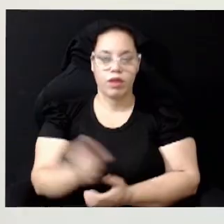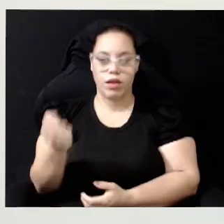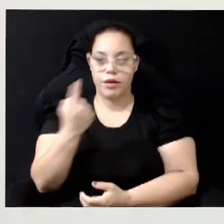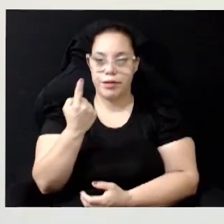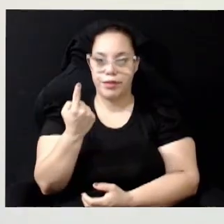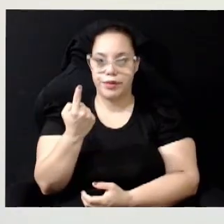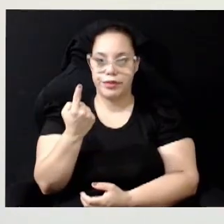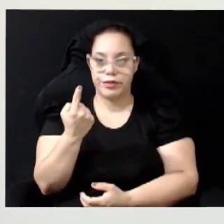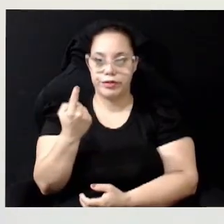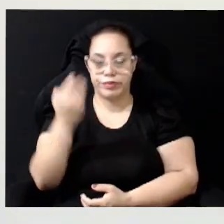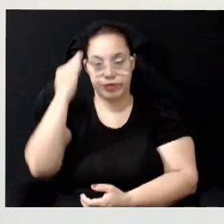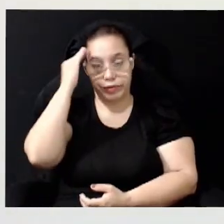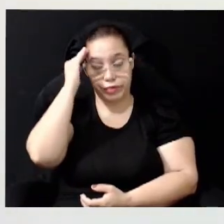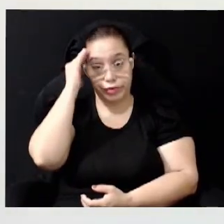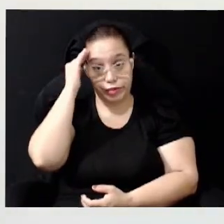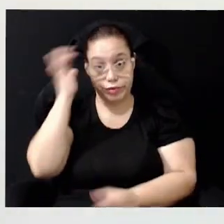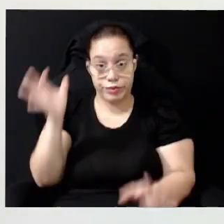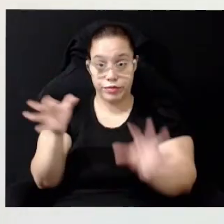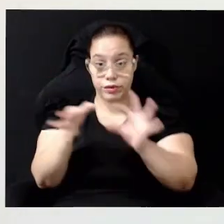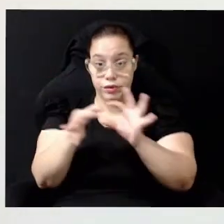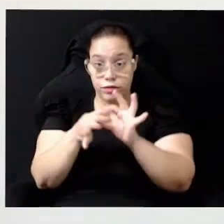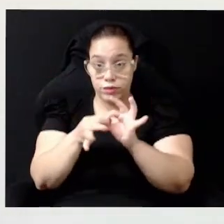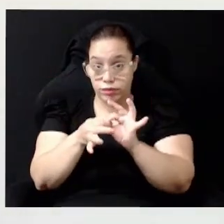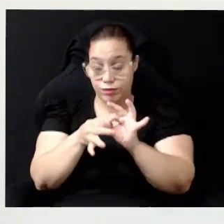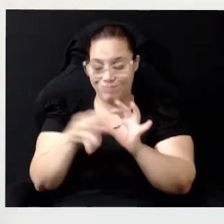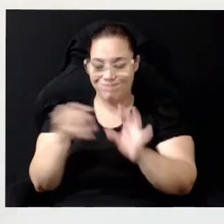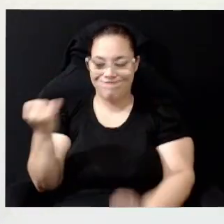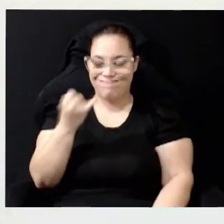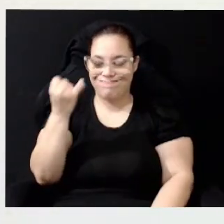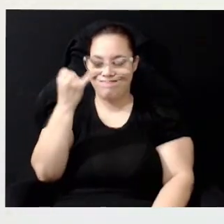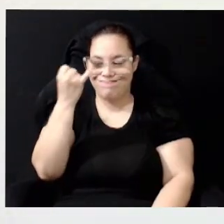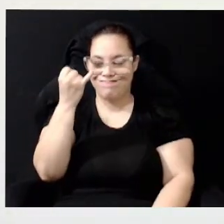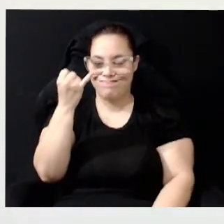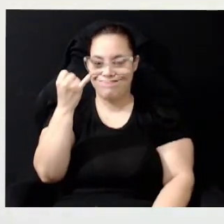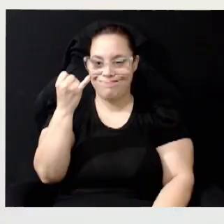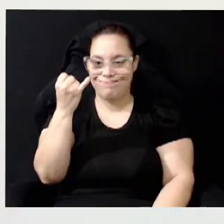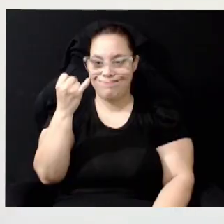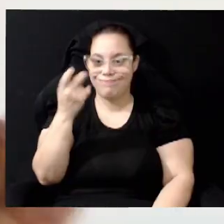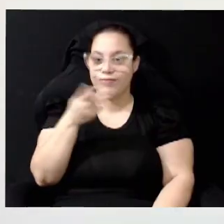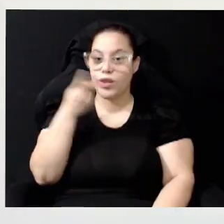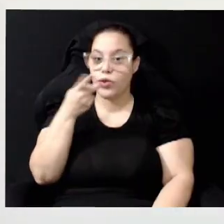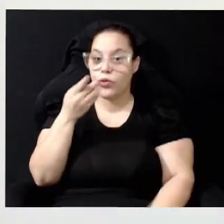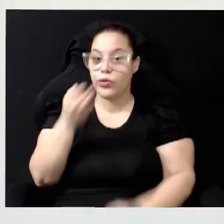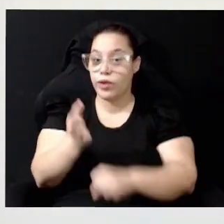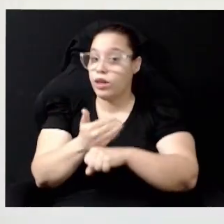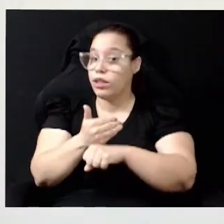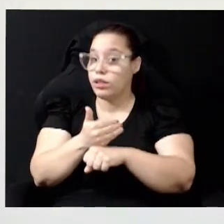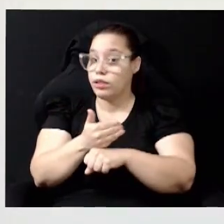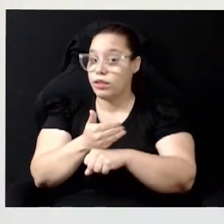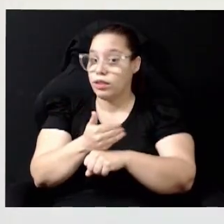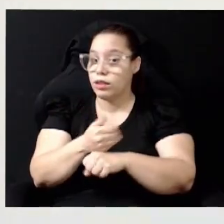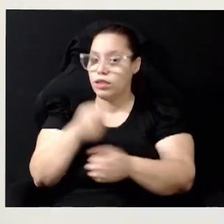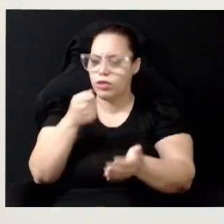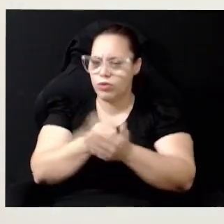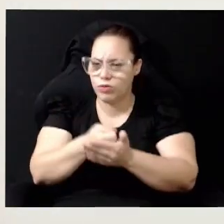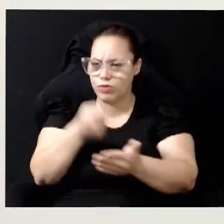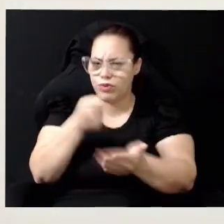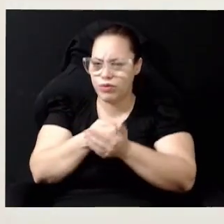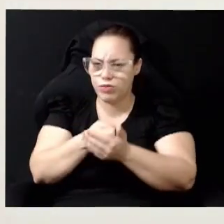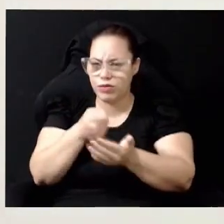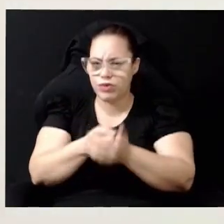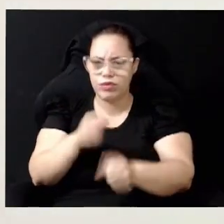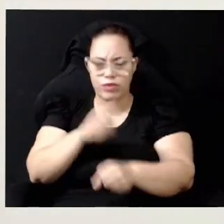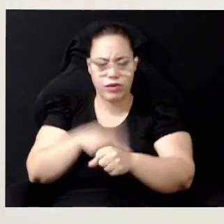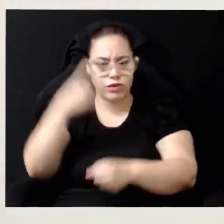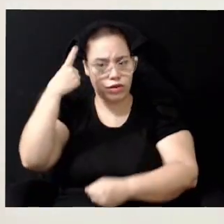primeiro de tudo, entender que essa conexão é muito importante. Aquilo que eu falei mais cedo, dedicar tempos no